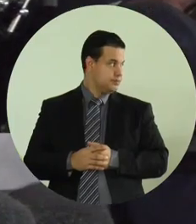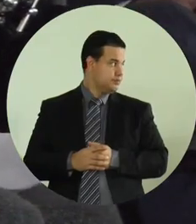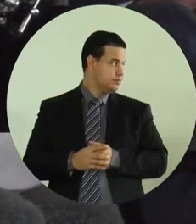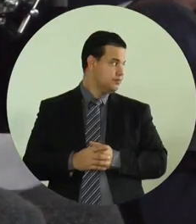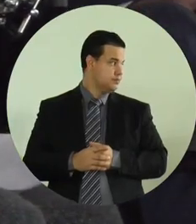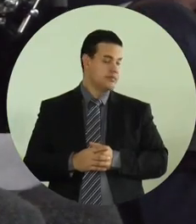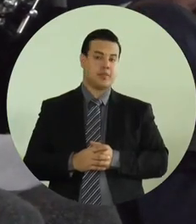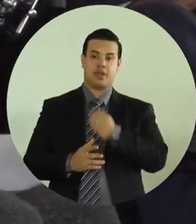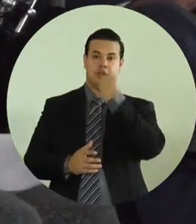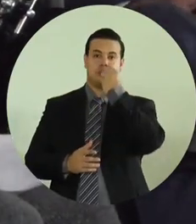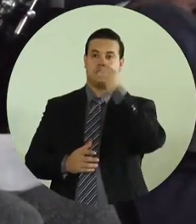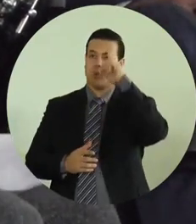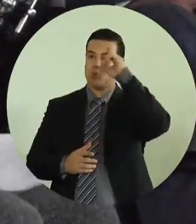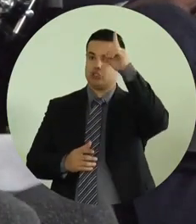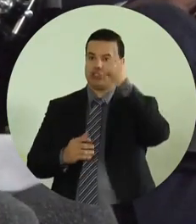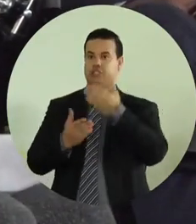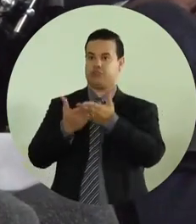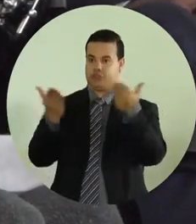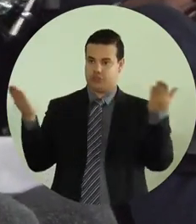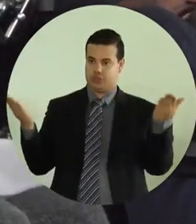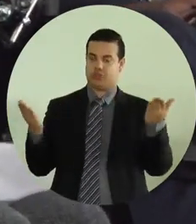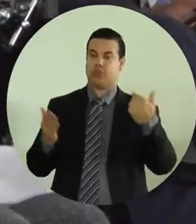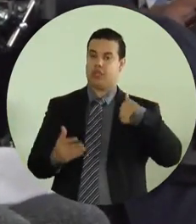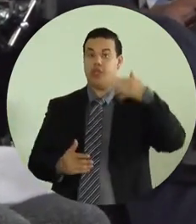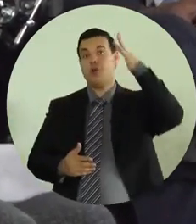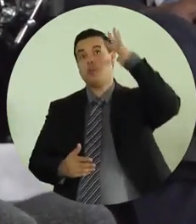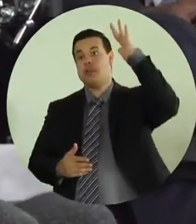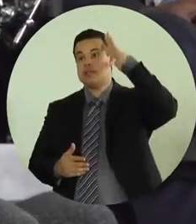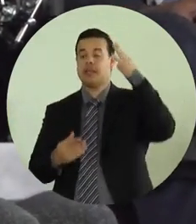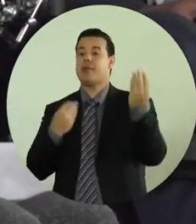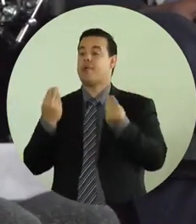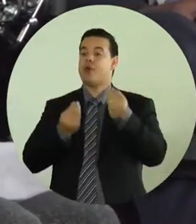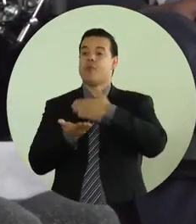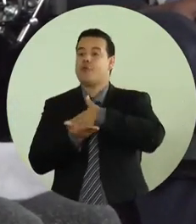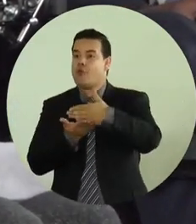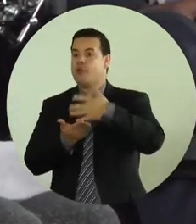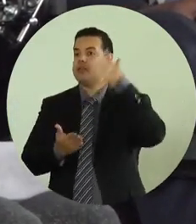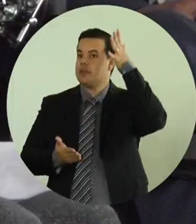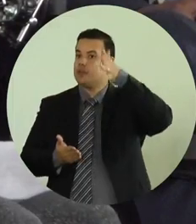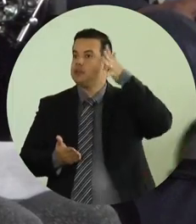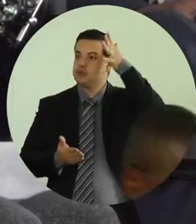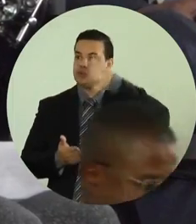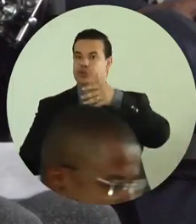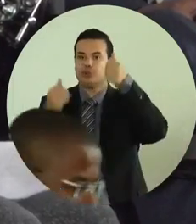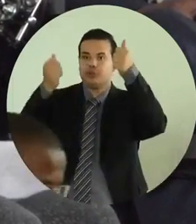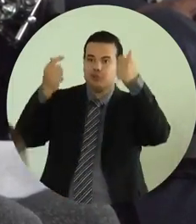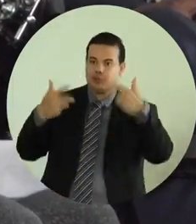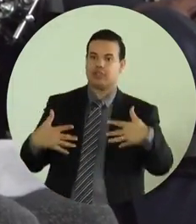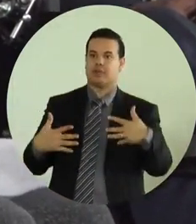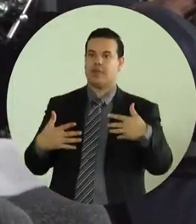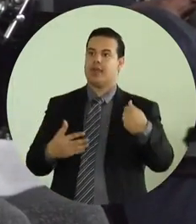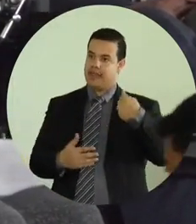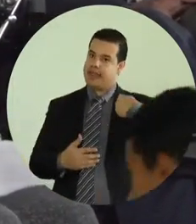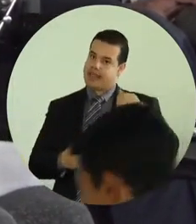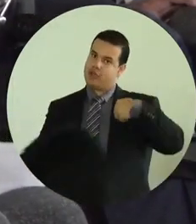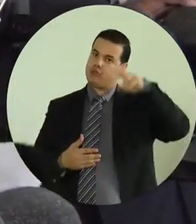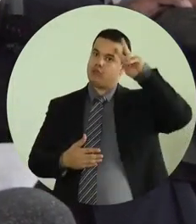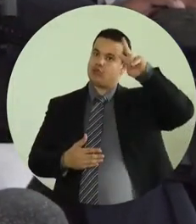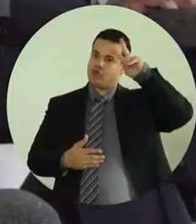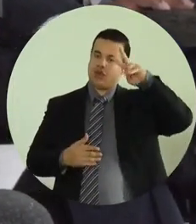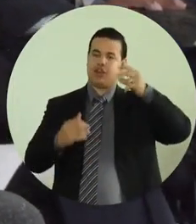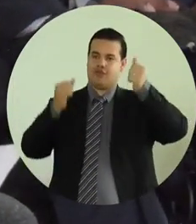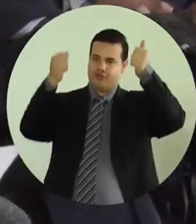Bom dia a todos. Eu pensei como é que eu ia começar a minha fala hoje aqui para vocês. E eu resolvi contar um fato que